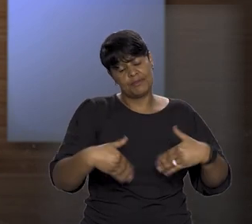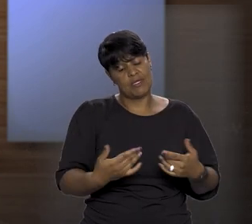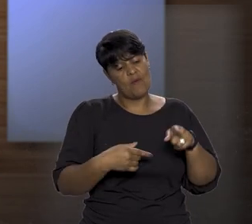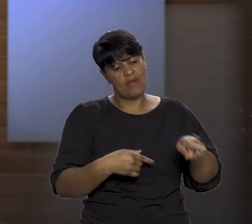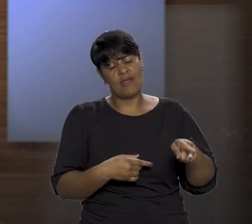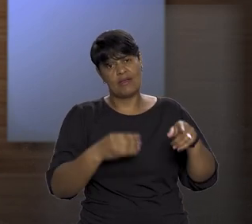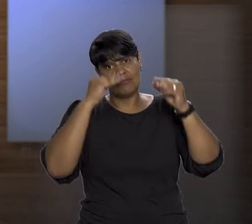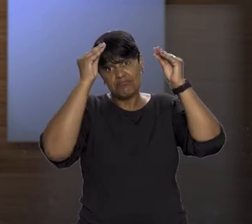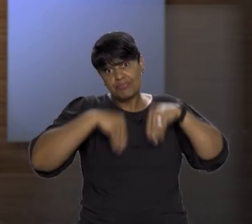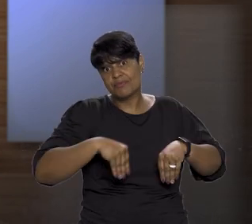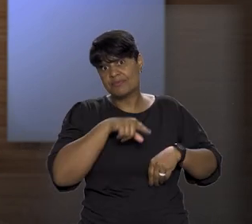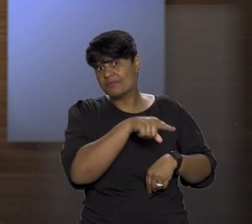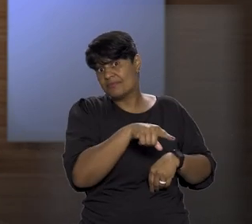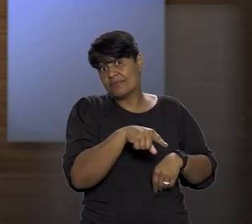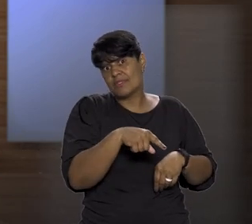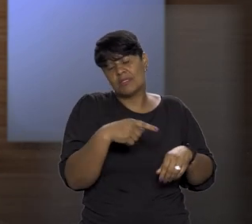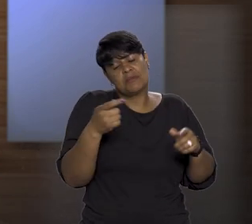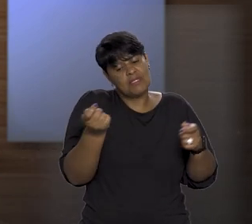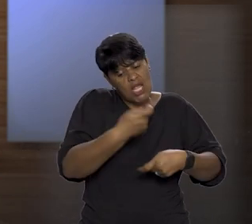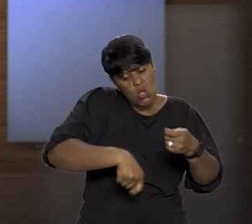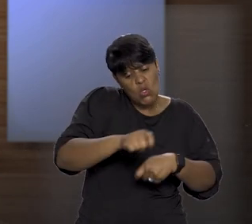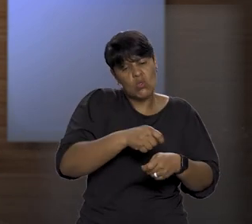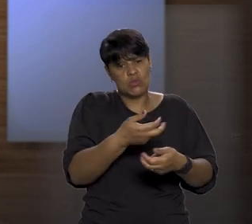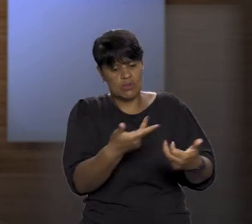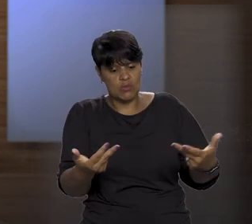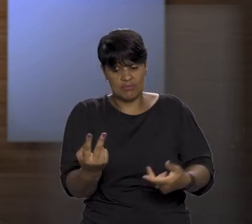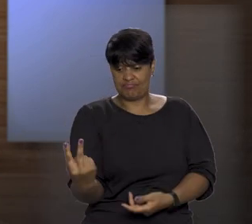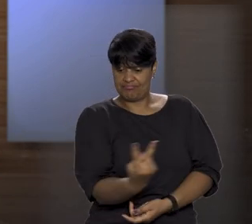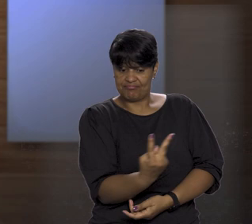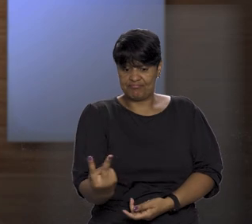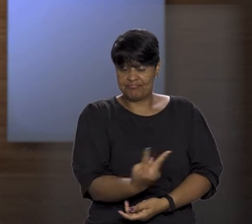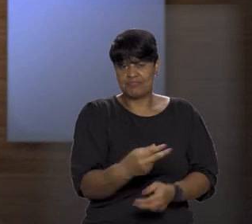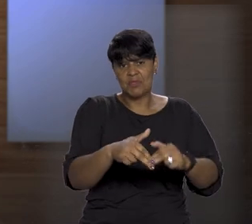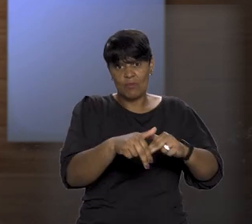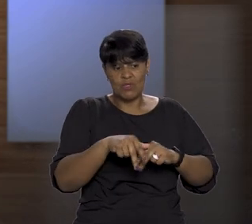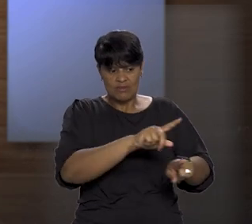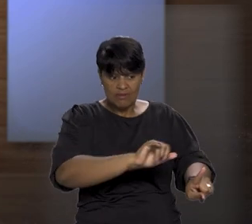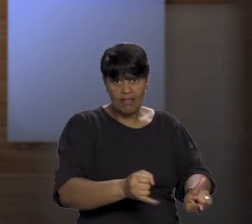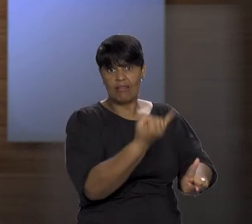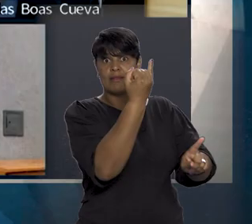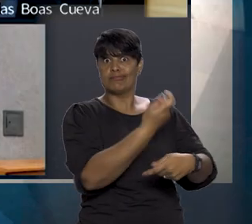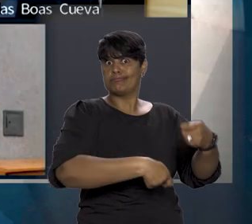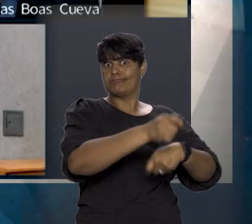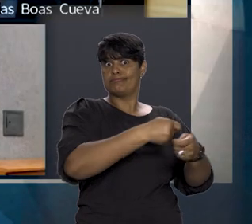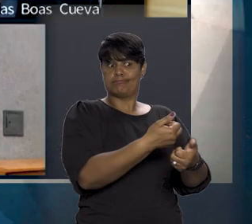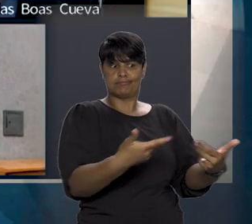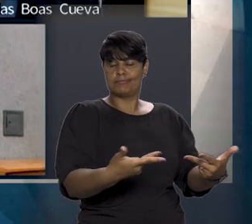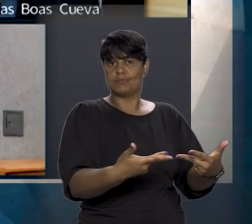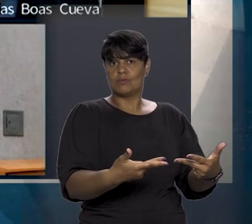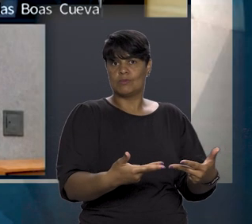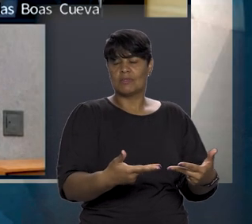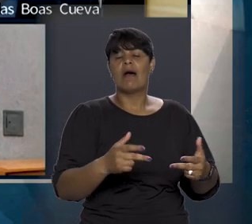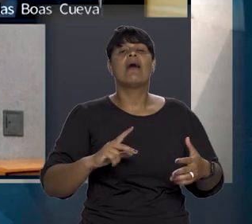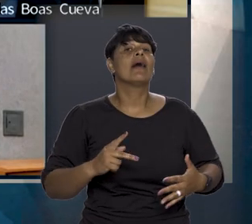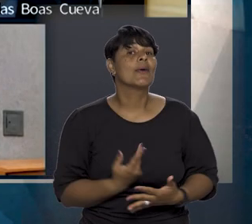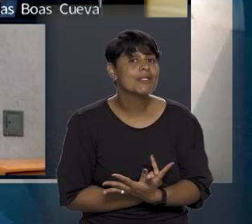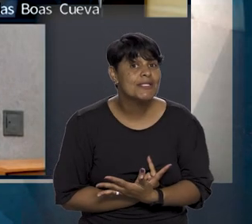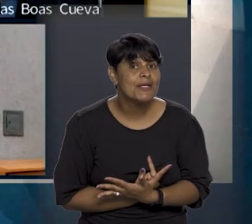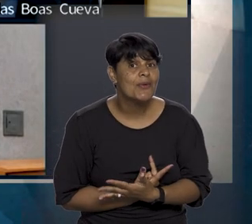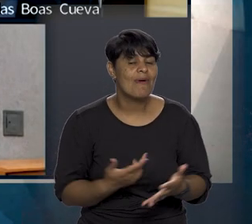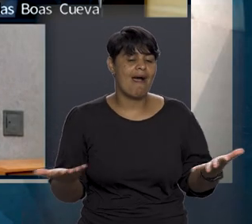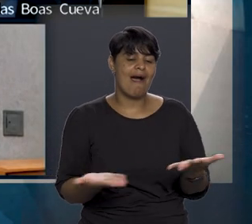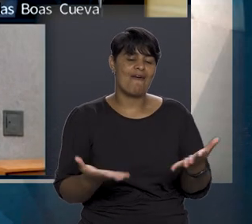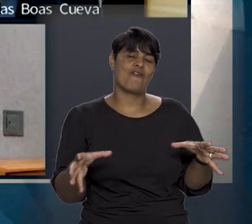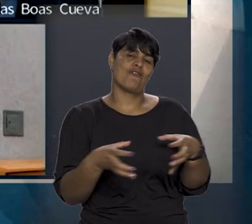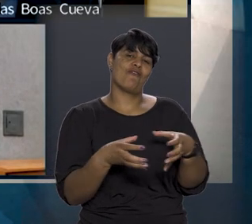próprio negou observância em negócios jurídico que ele gerou aproveita econômico com a decisão o clube Mineiro